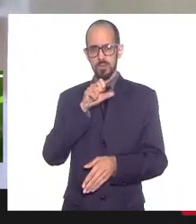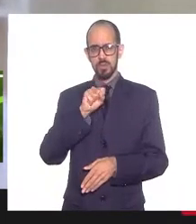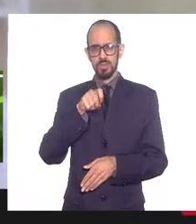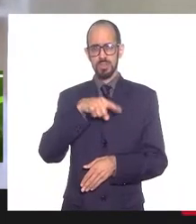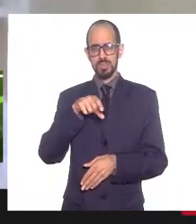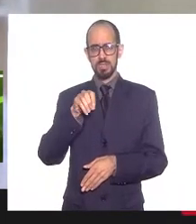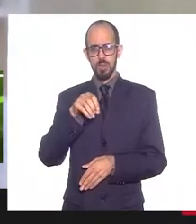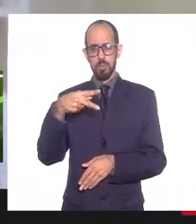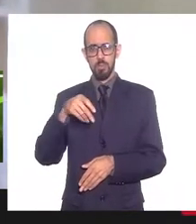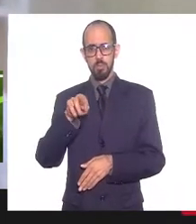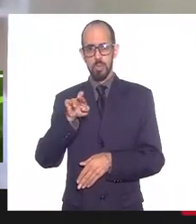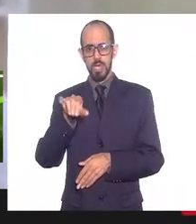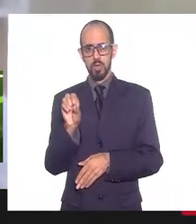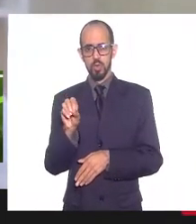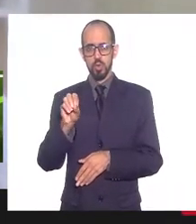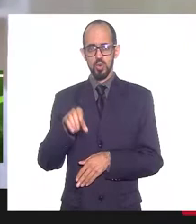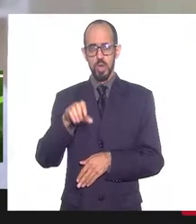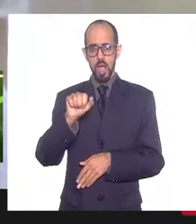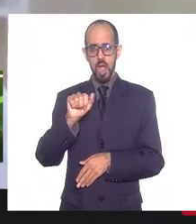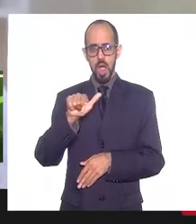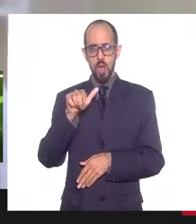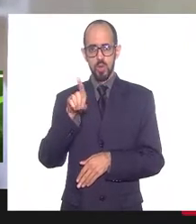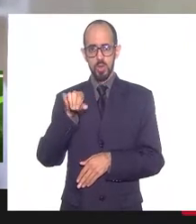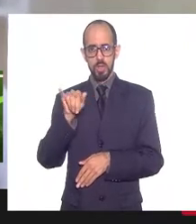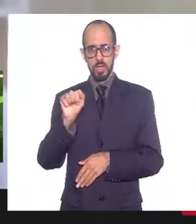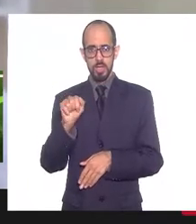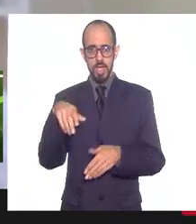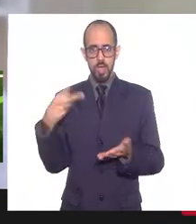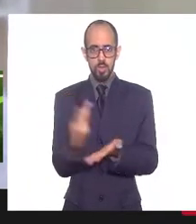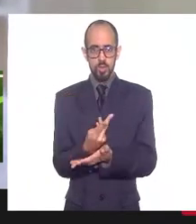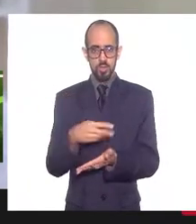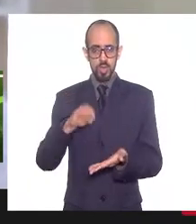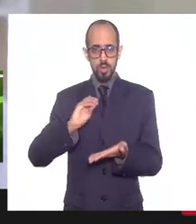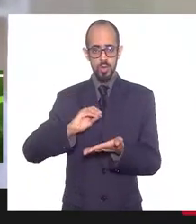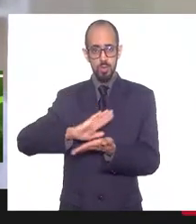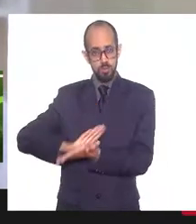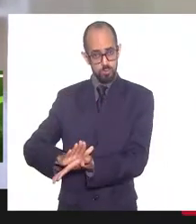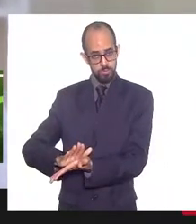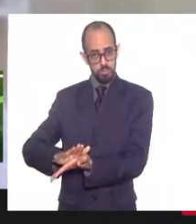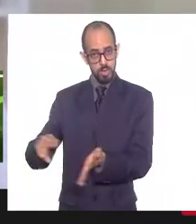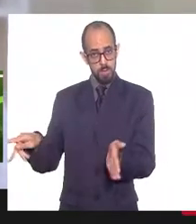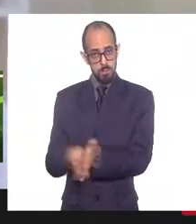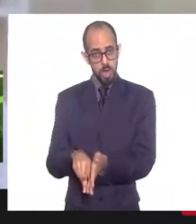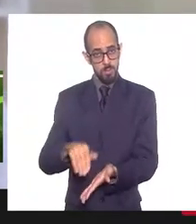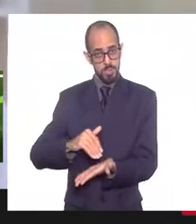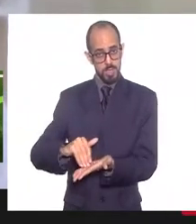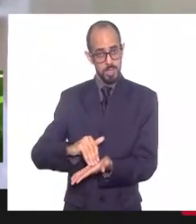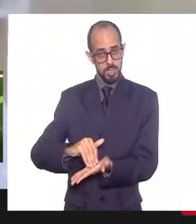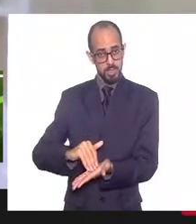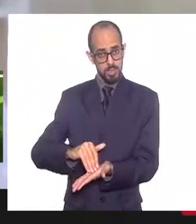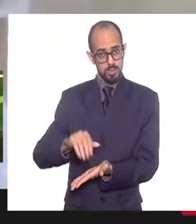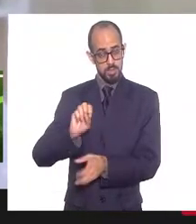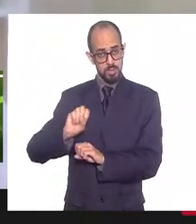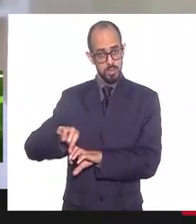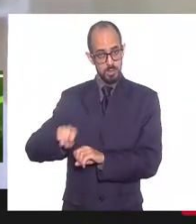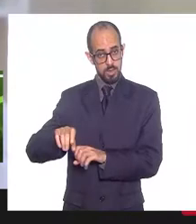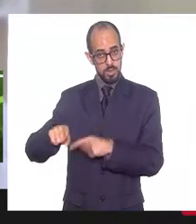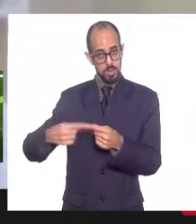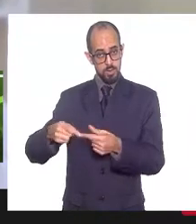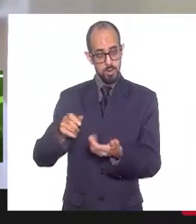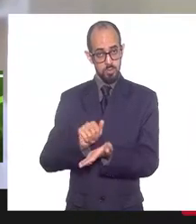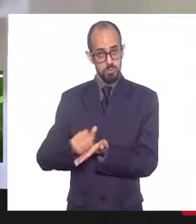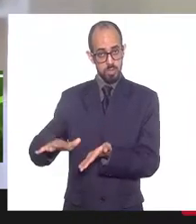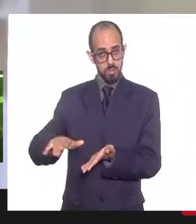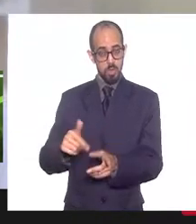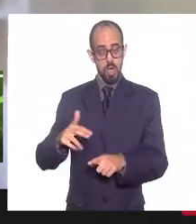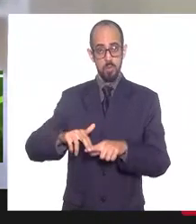uma situação de intolerância pela própria secretária de Educação, que posteriormente perdeu seu cargo